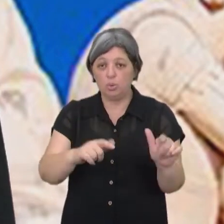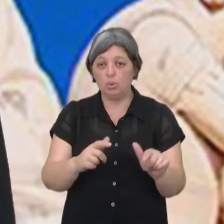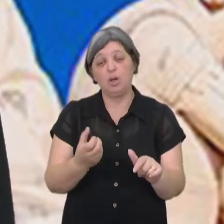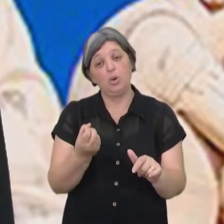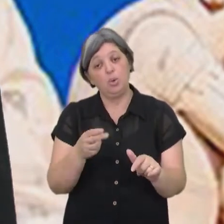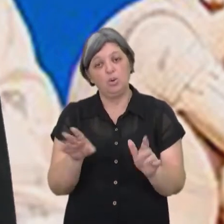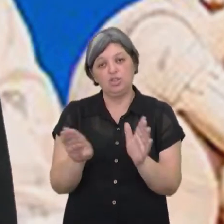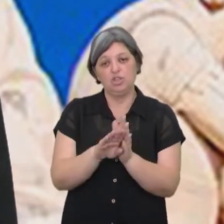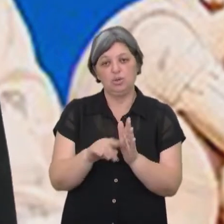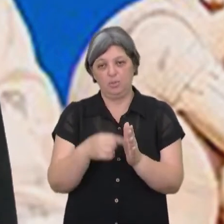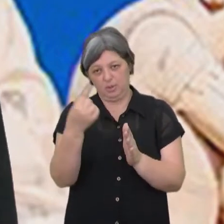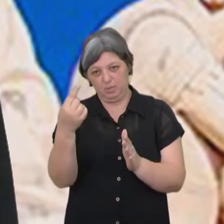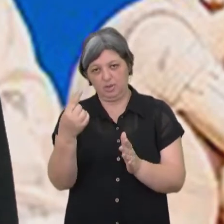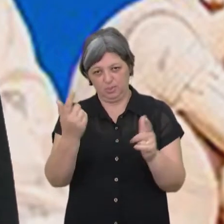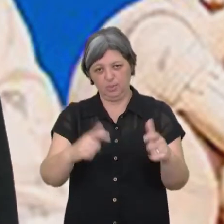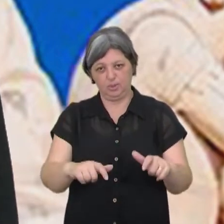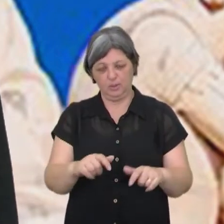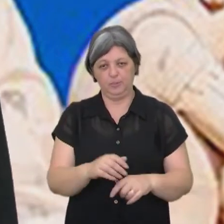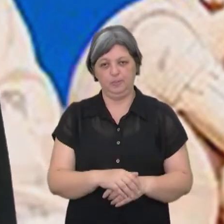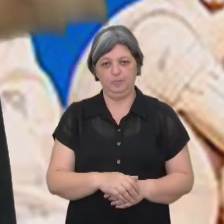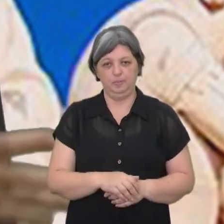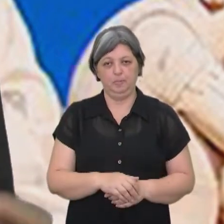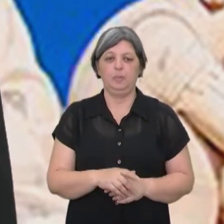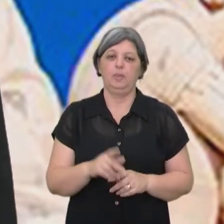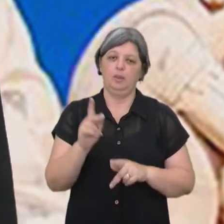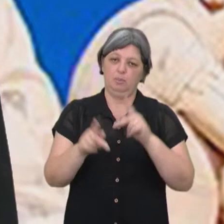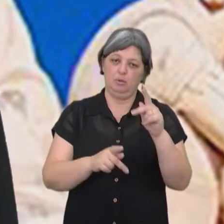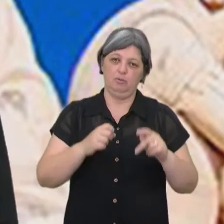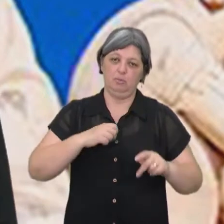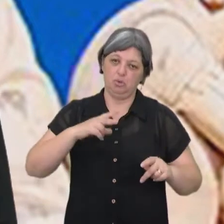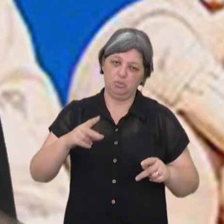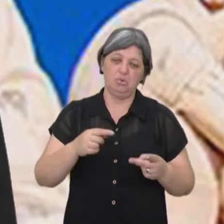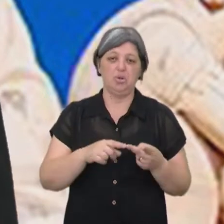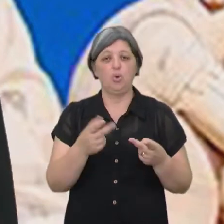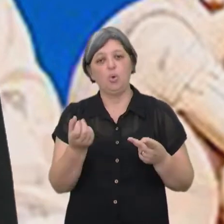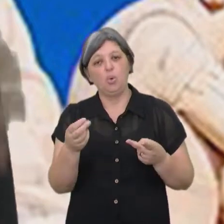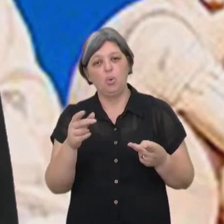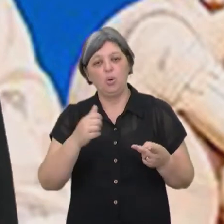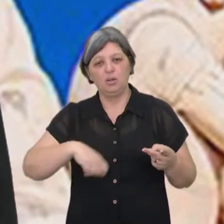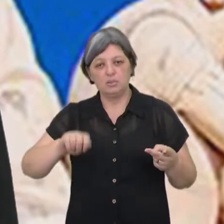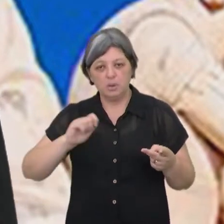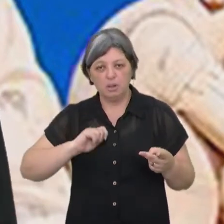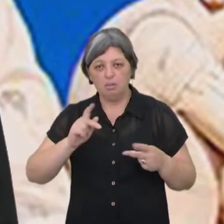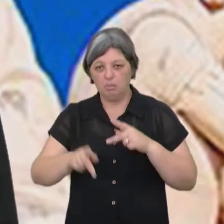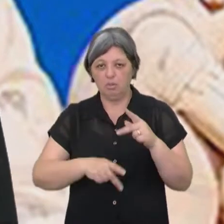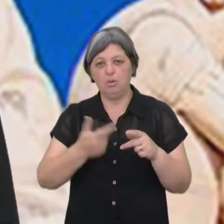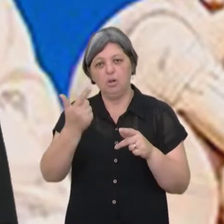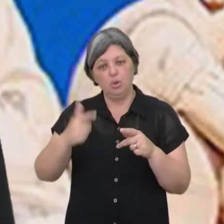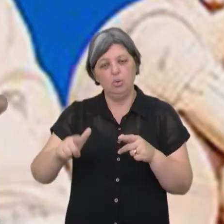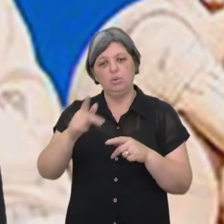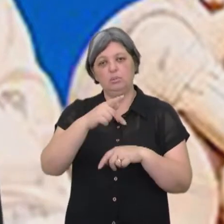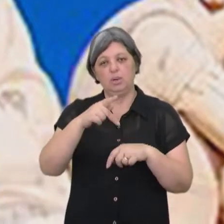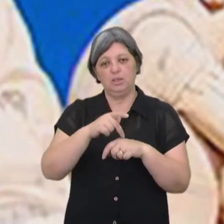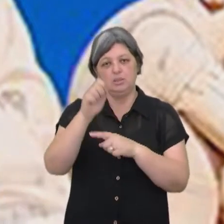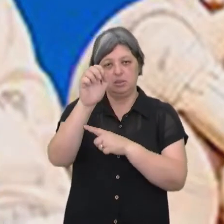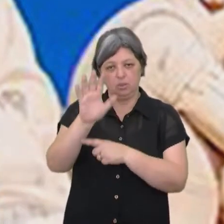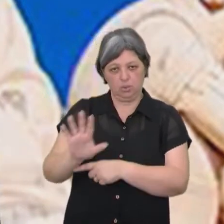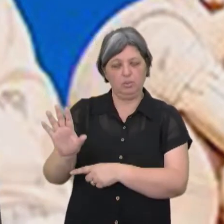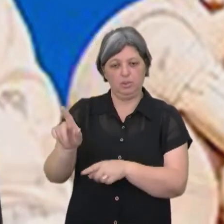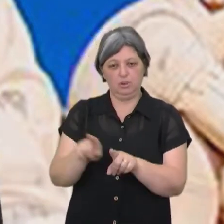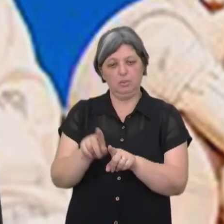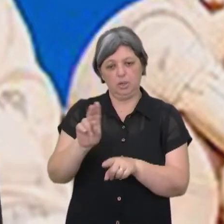chegou primeiro ali foram ali os portugueses ou os espanhóis, e os outros países europeus também se